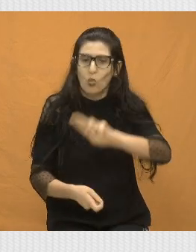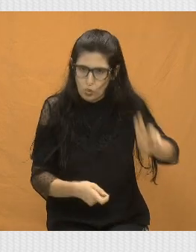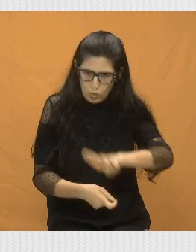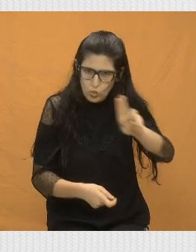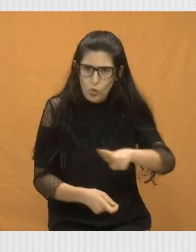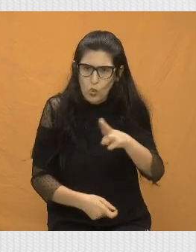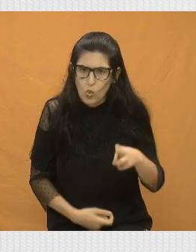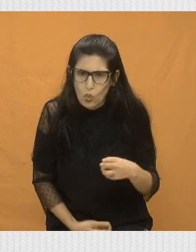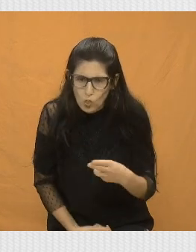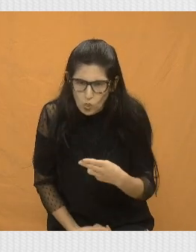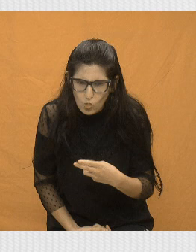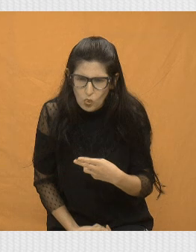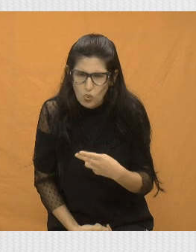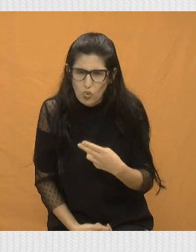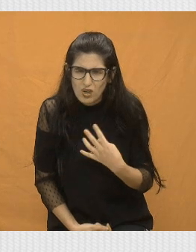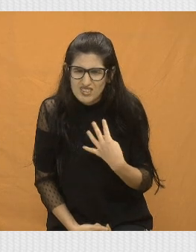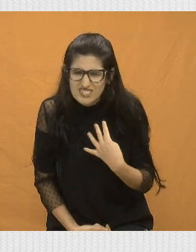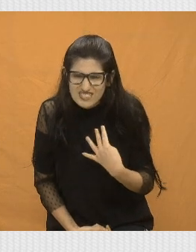1.476.